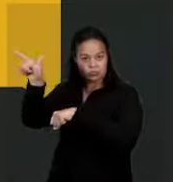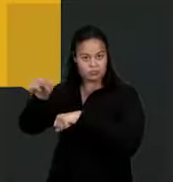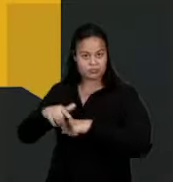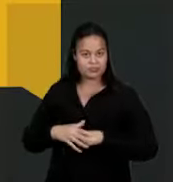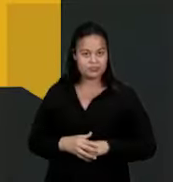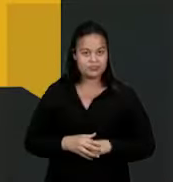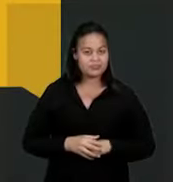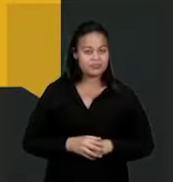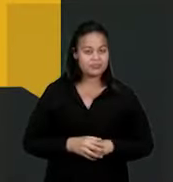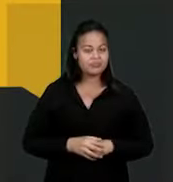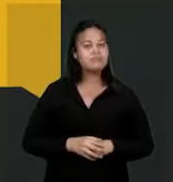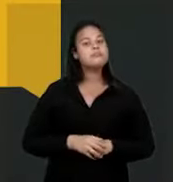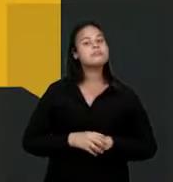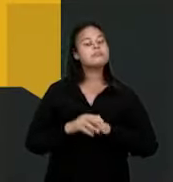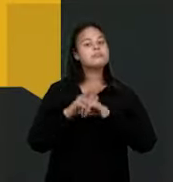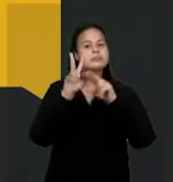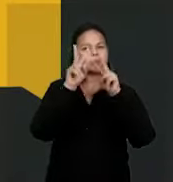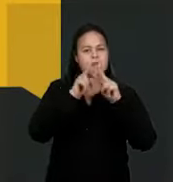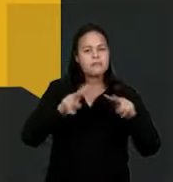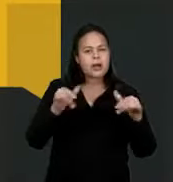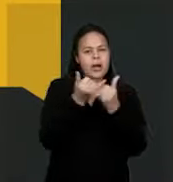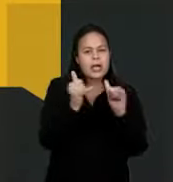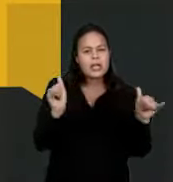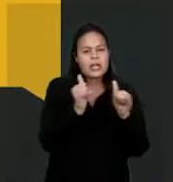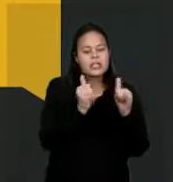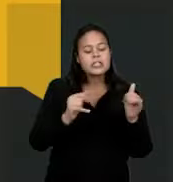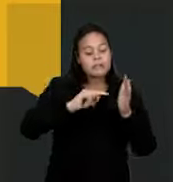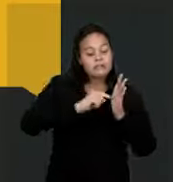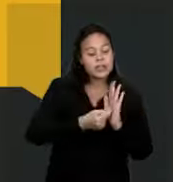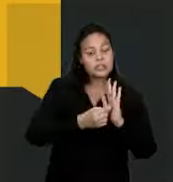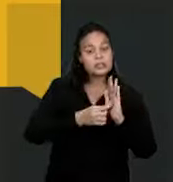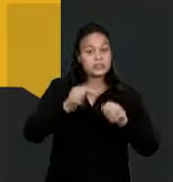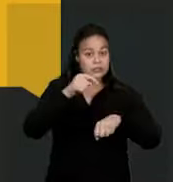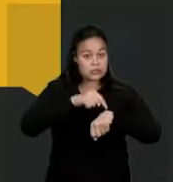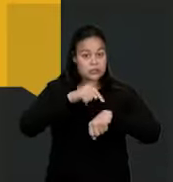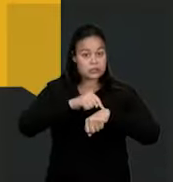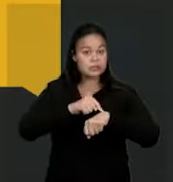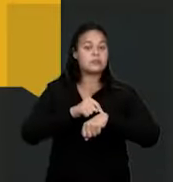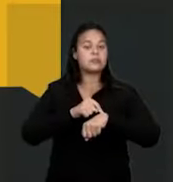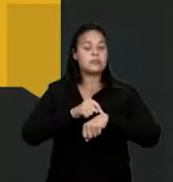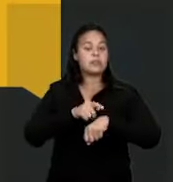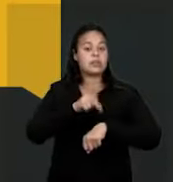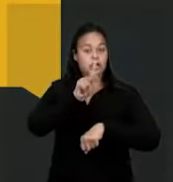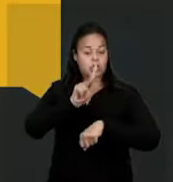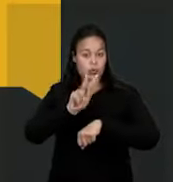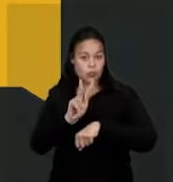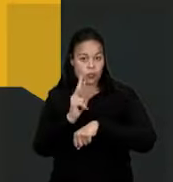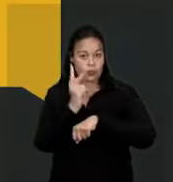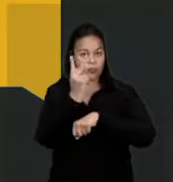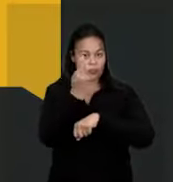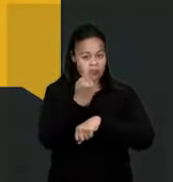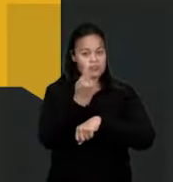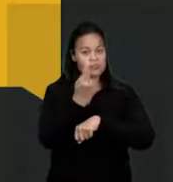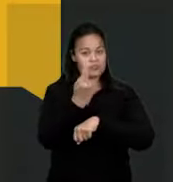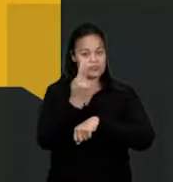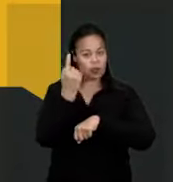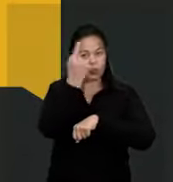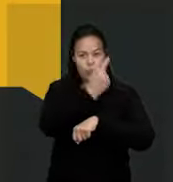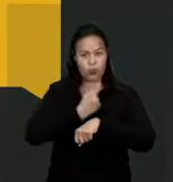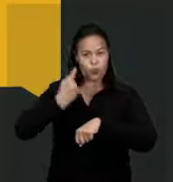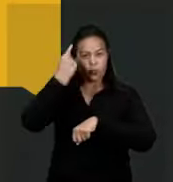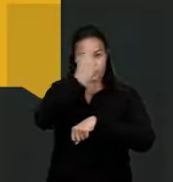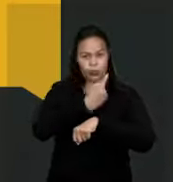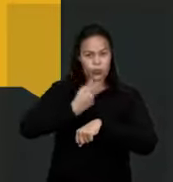Vimos então energia, potência vezes tempo, 1 kWh significa 1 kW, a potência